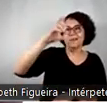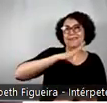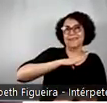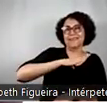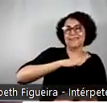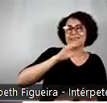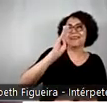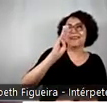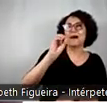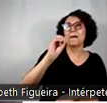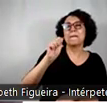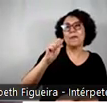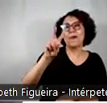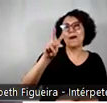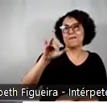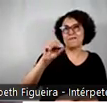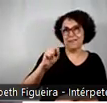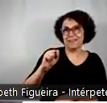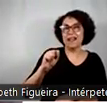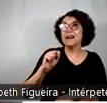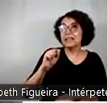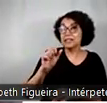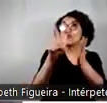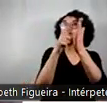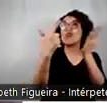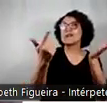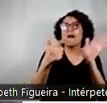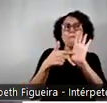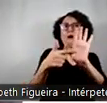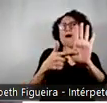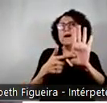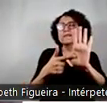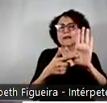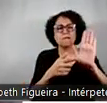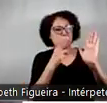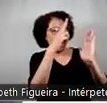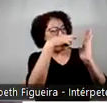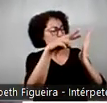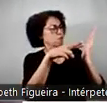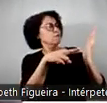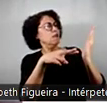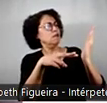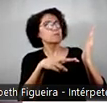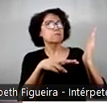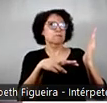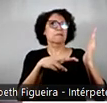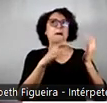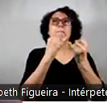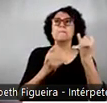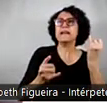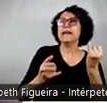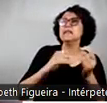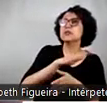acabam reproduzindo uma exclusão e acabam reforçando, né, essa estigmatização, esse estereótipo do migrante como portador de